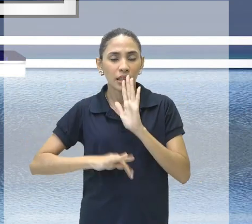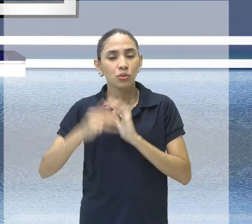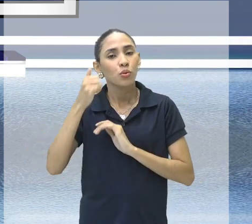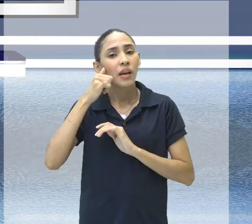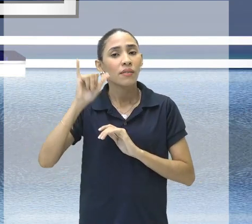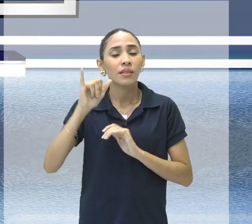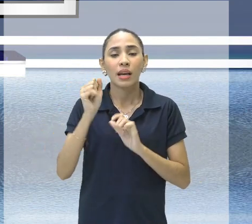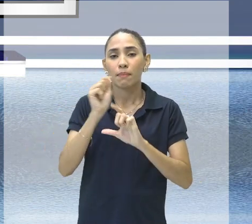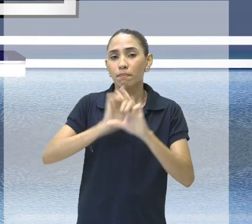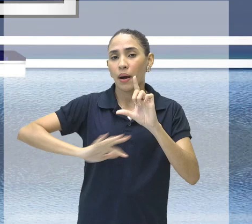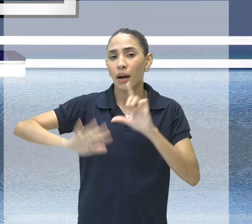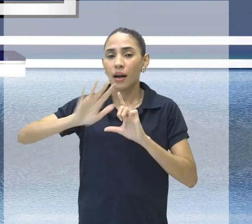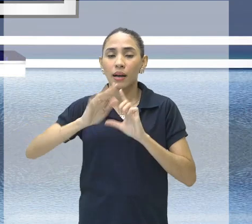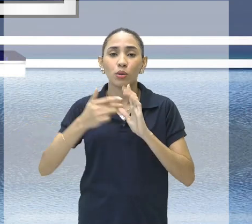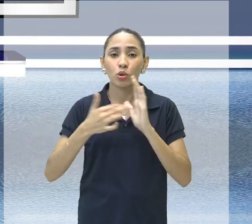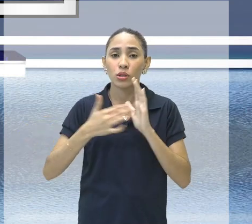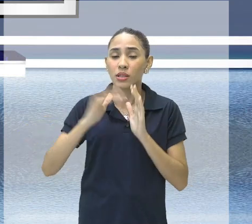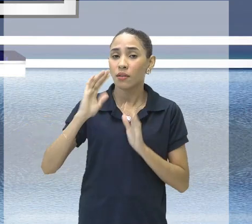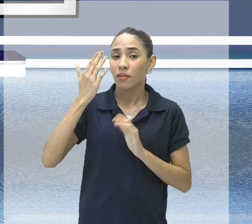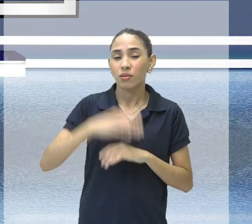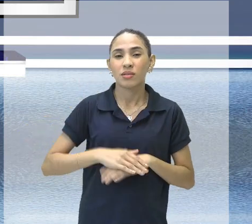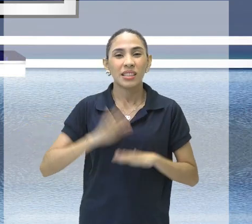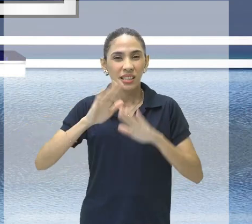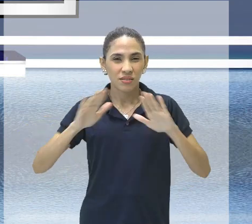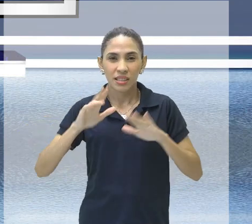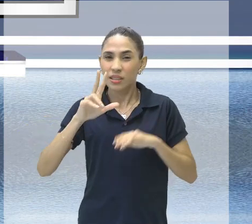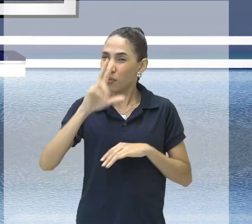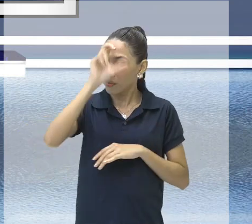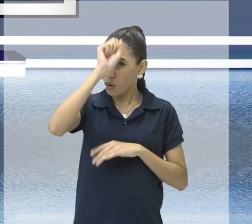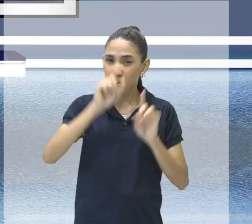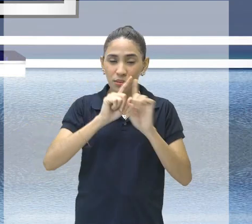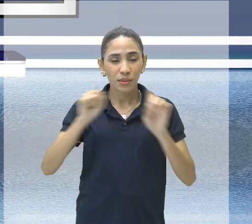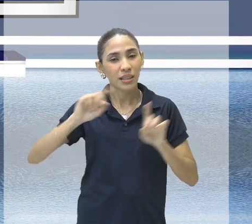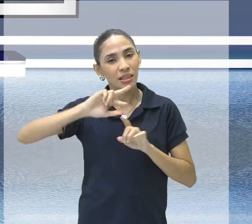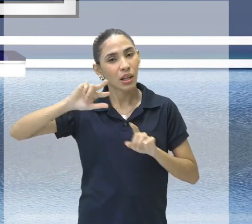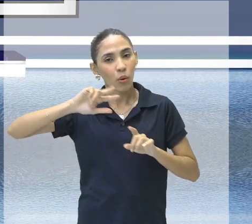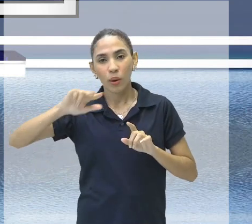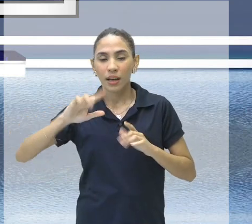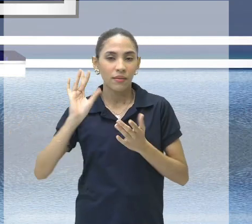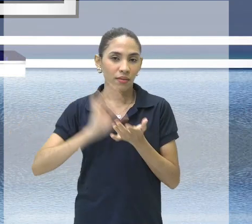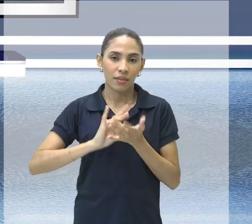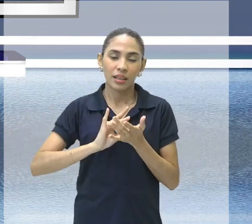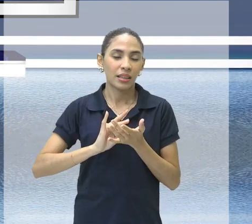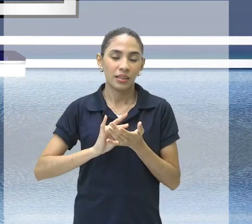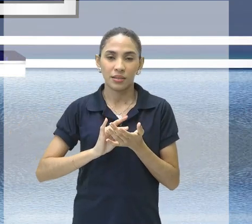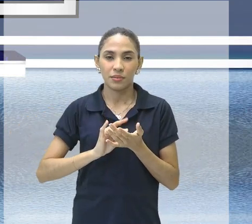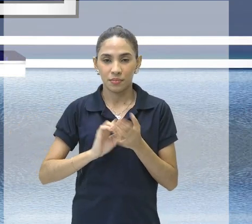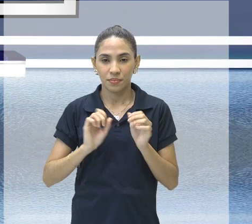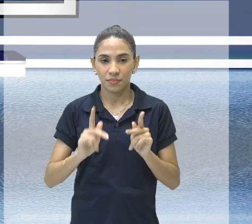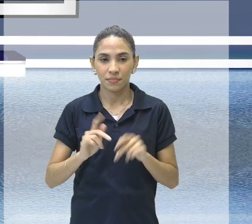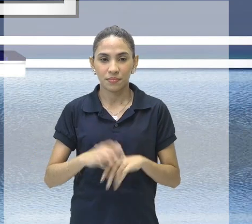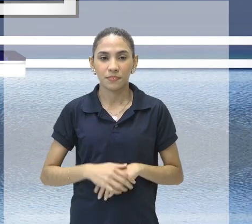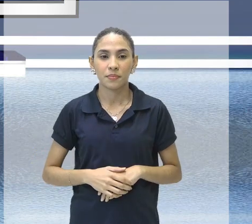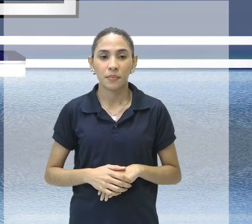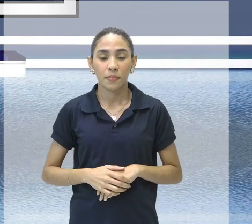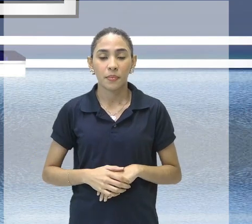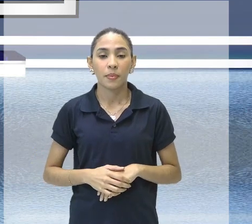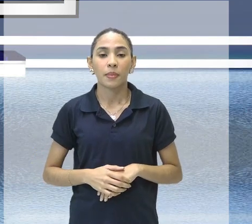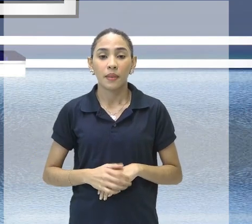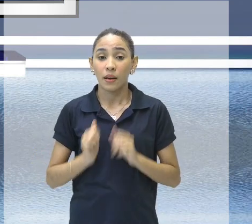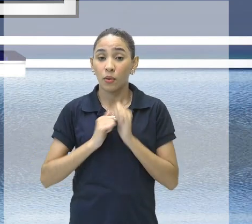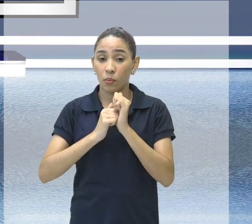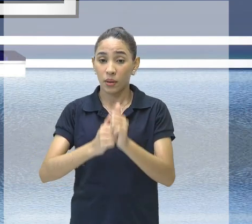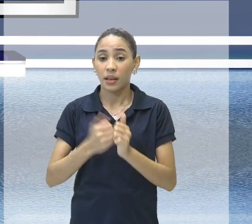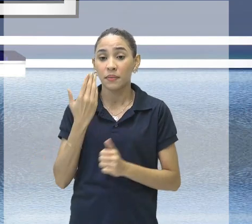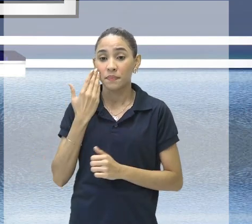notícias falsas. E às vezes um título é provocativo, mas ele não necessariamente está sendo honesto com a própria reportagem. Dê uma acompanhada